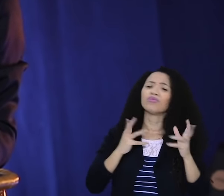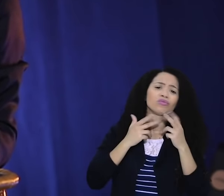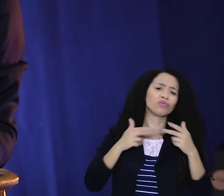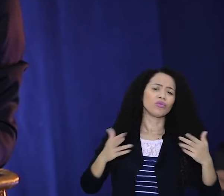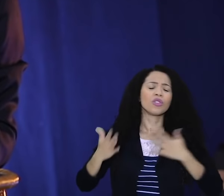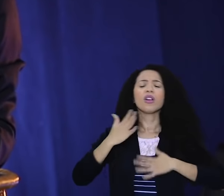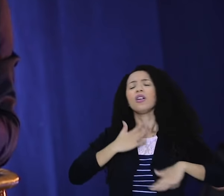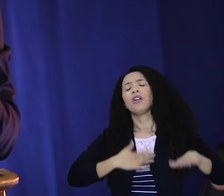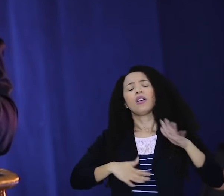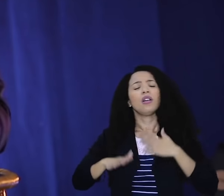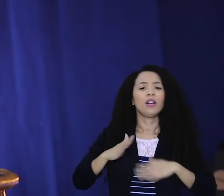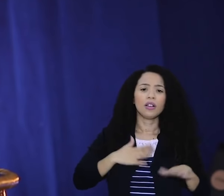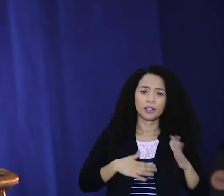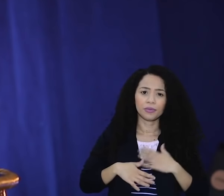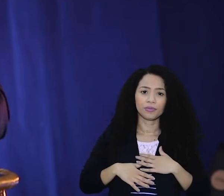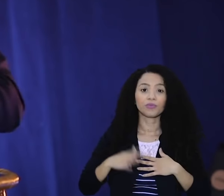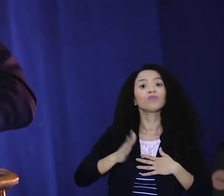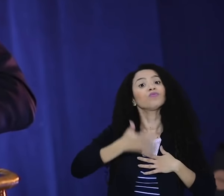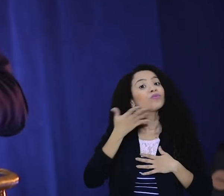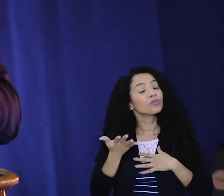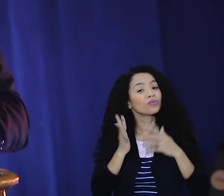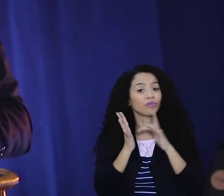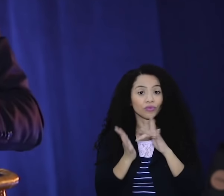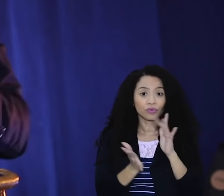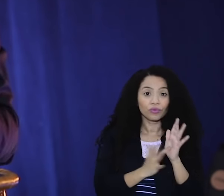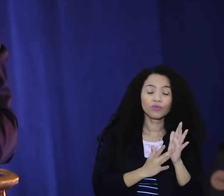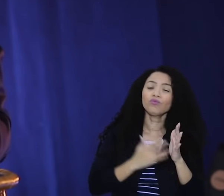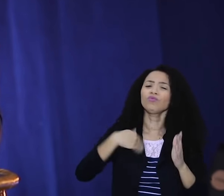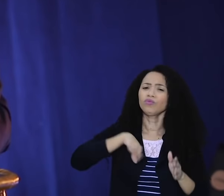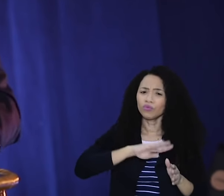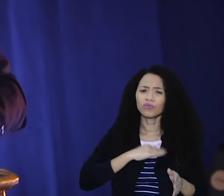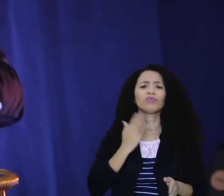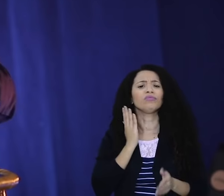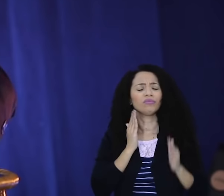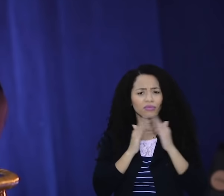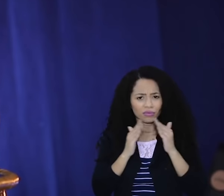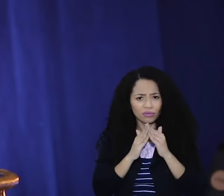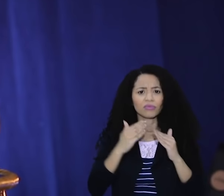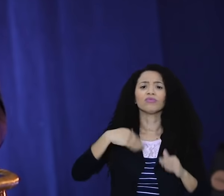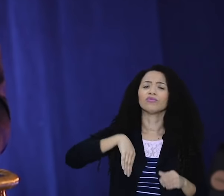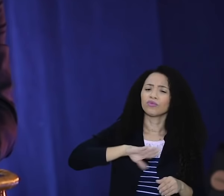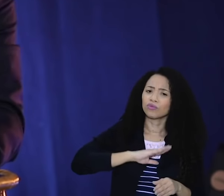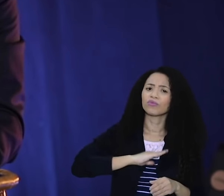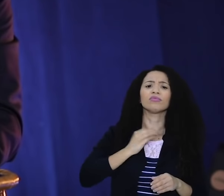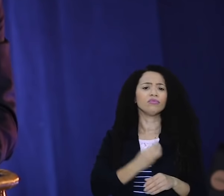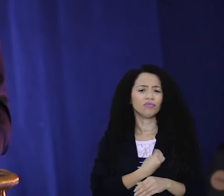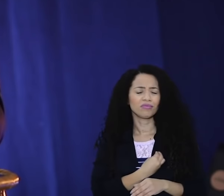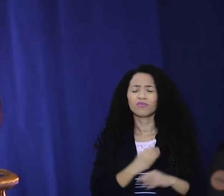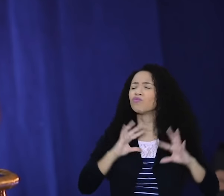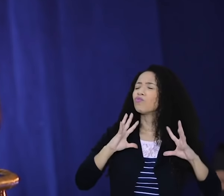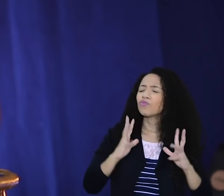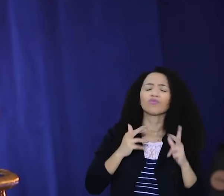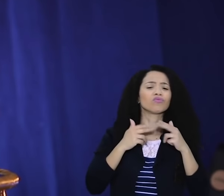acalmar, colocando ele na nossa vida, na nossa casa, no nosso lar, nos nossos negócios, nos nossos empreendimentos, em tudo que for do